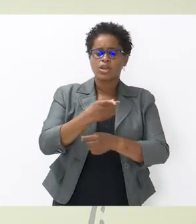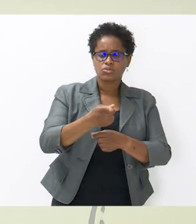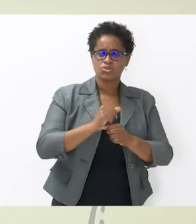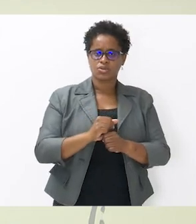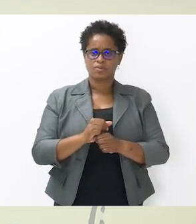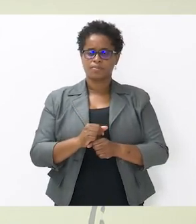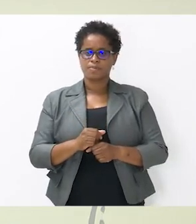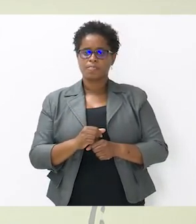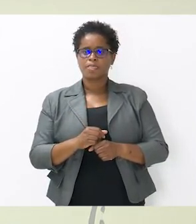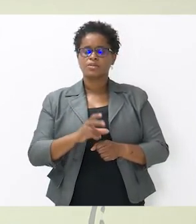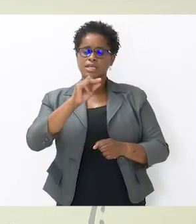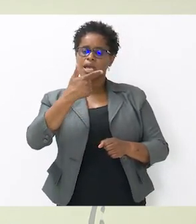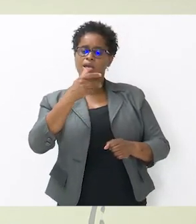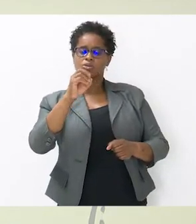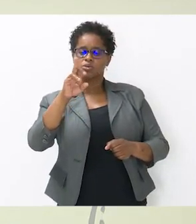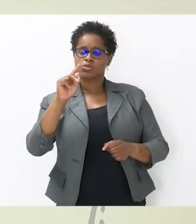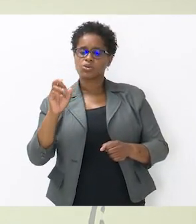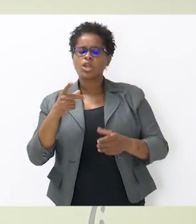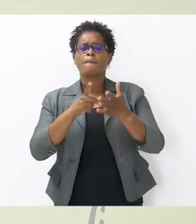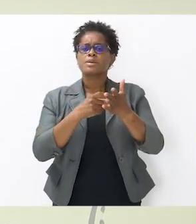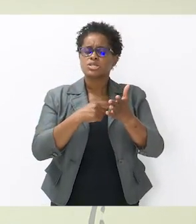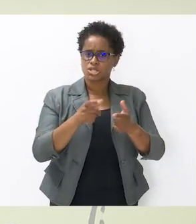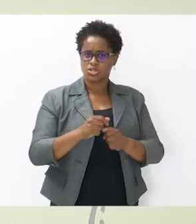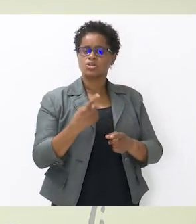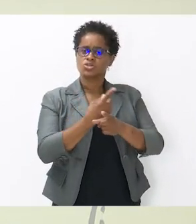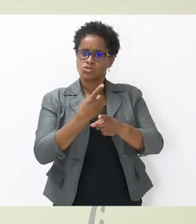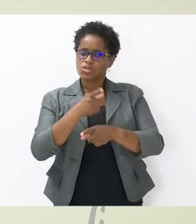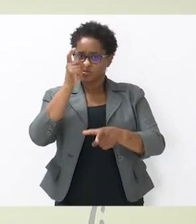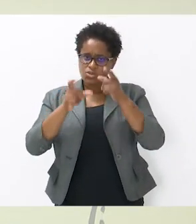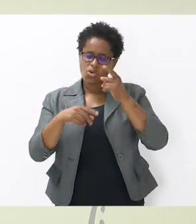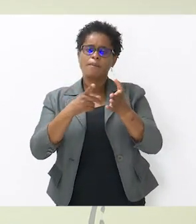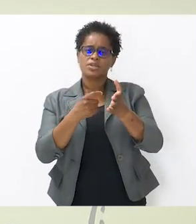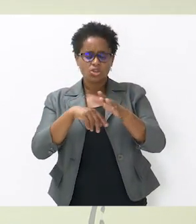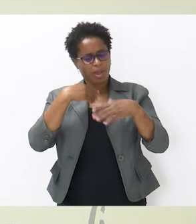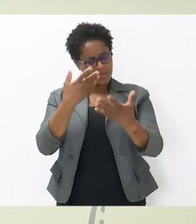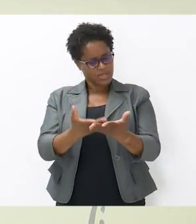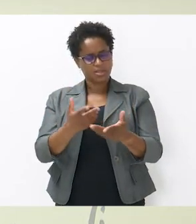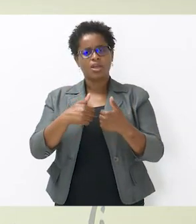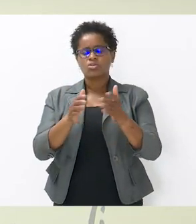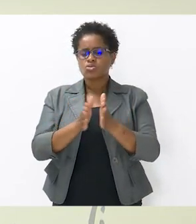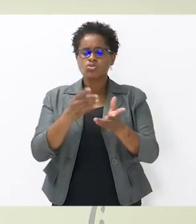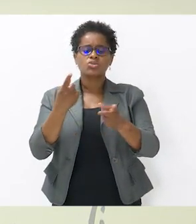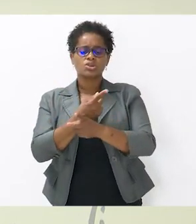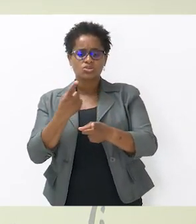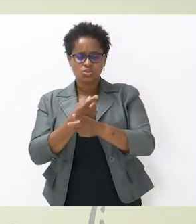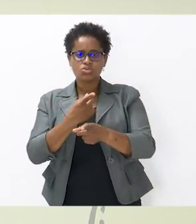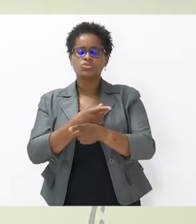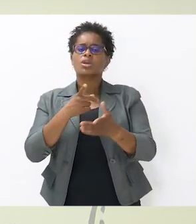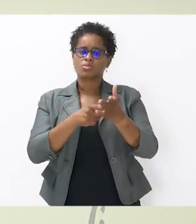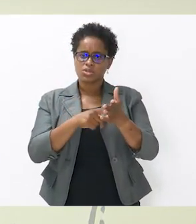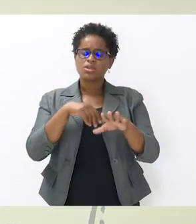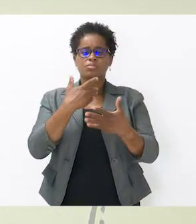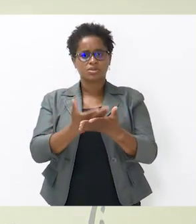que os atores precisam para representar. Todos os objetos que é preciso